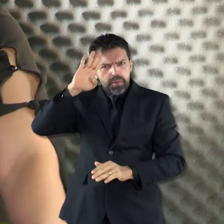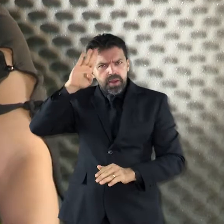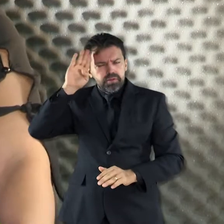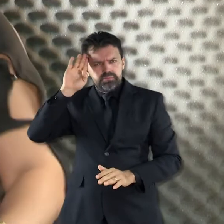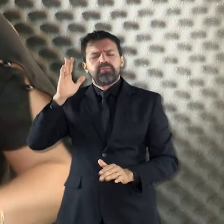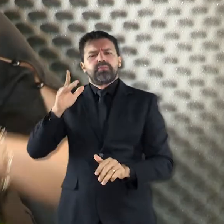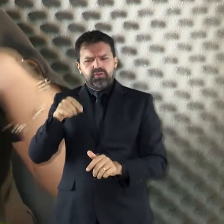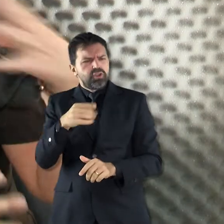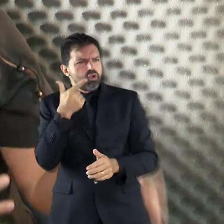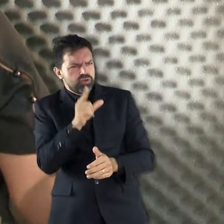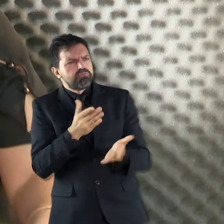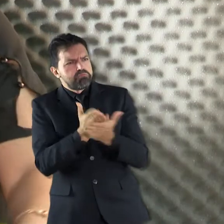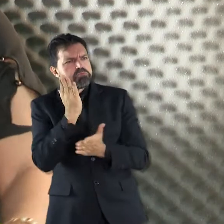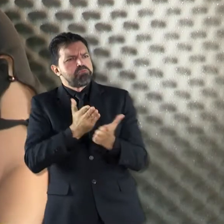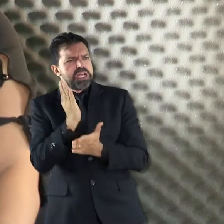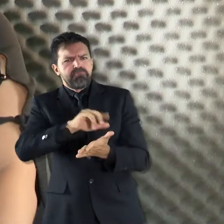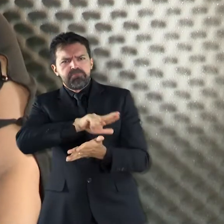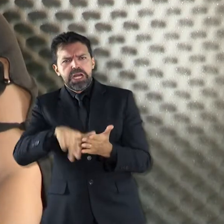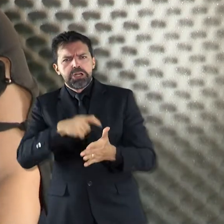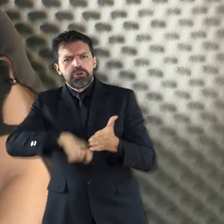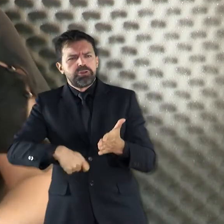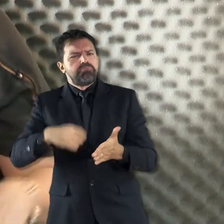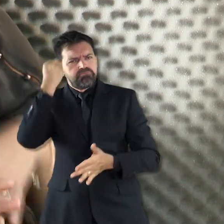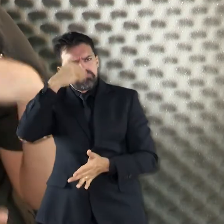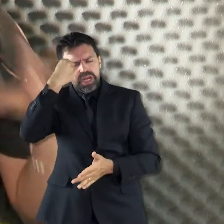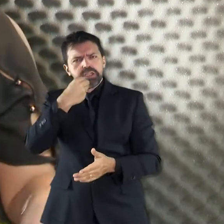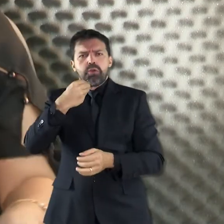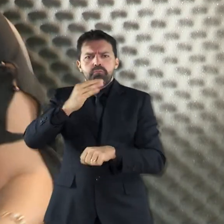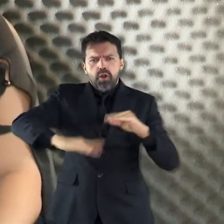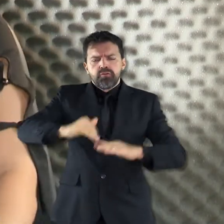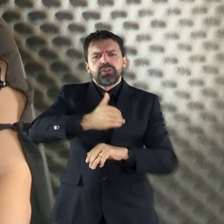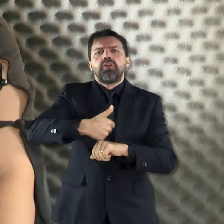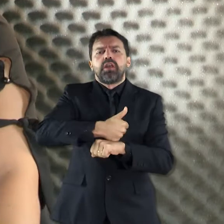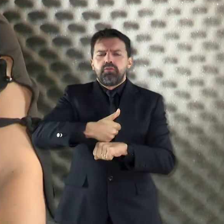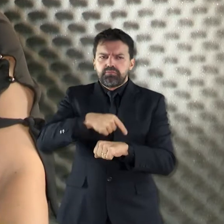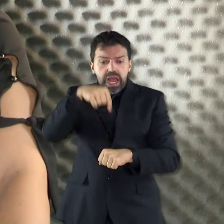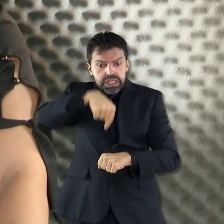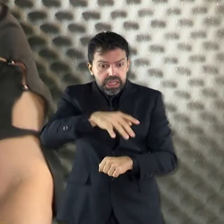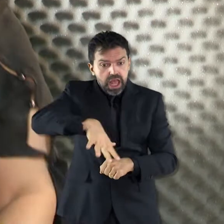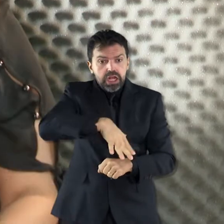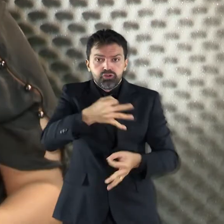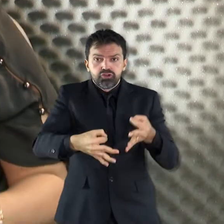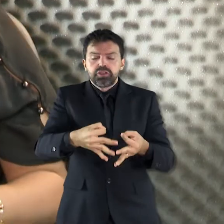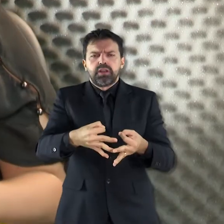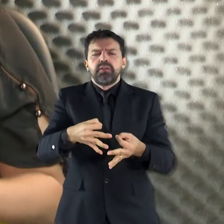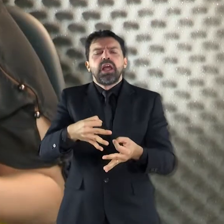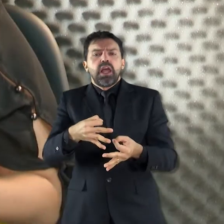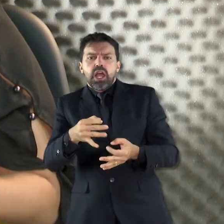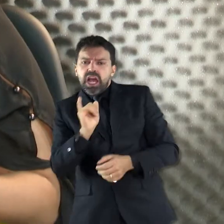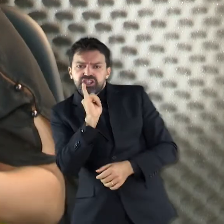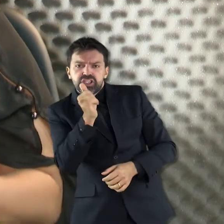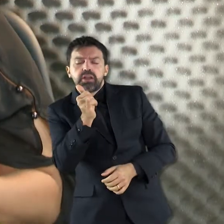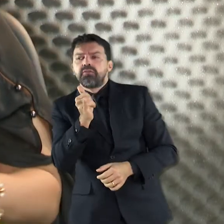concursos, né? Tem um currículo aí bem amplo de experiência profissional, inclusive já antes no judiciário, né? E qual é a dica que você dá, assim, para